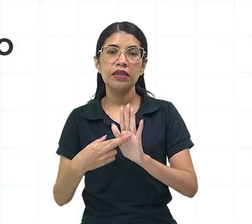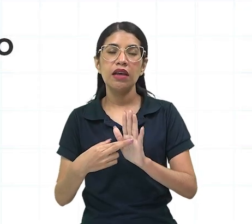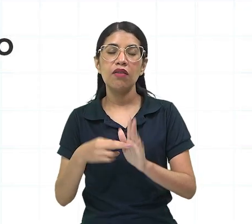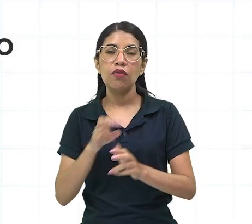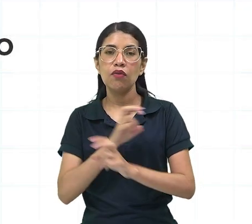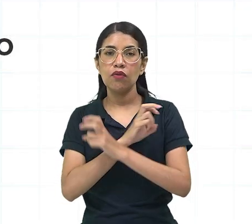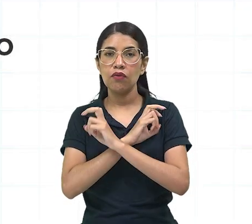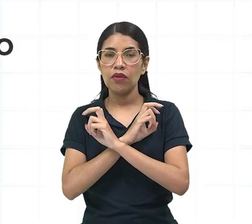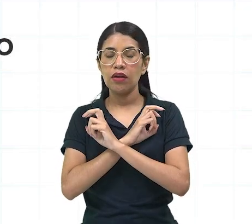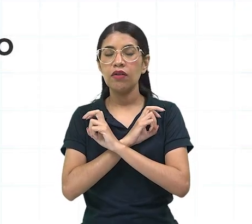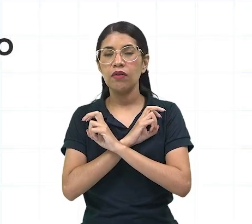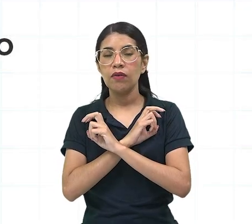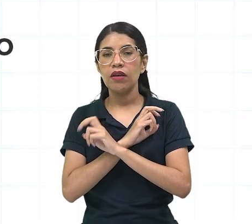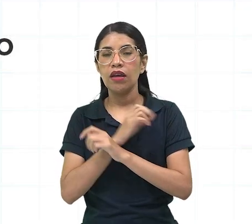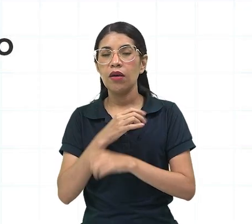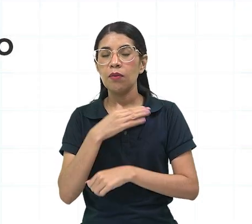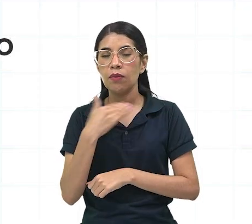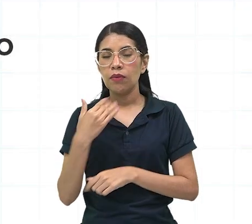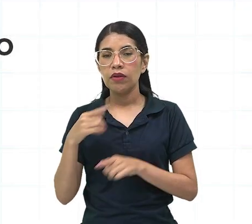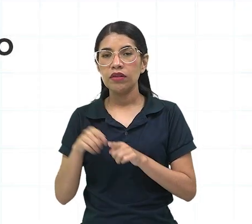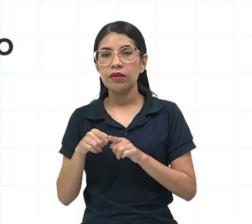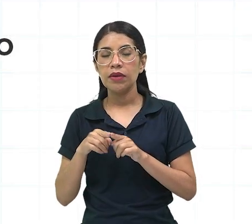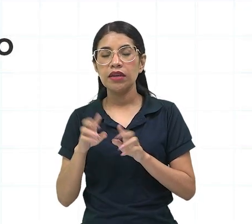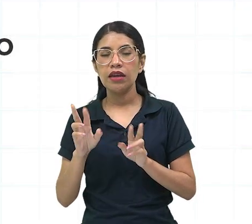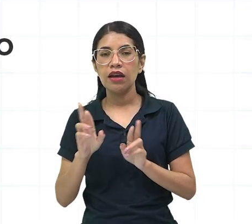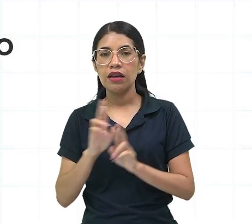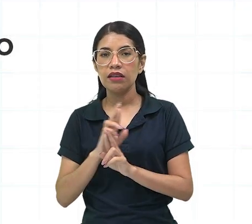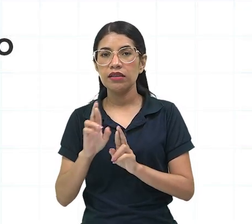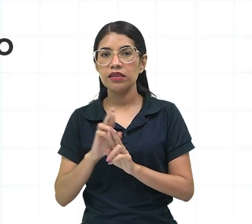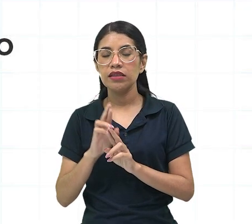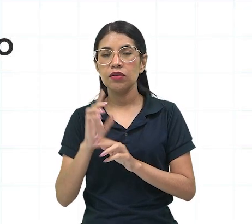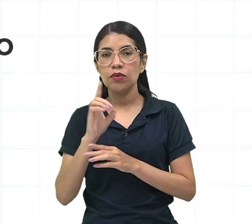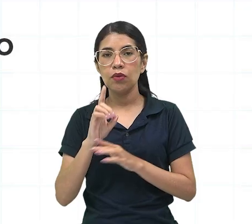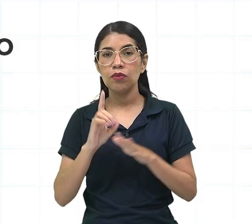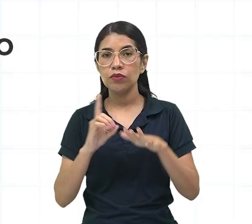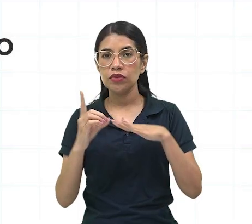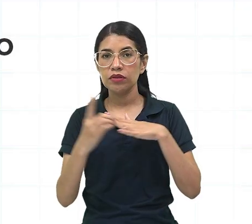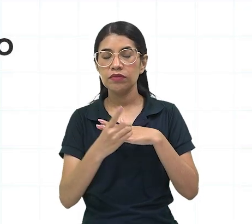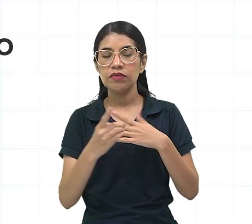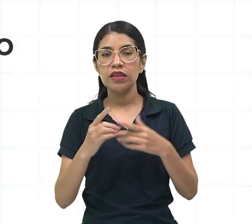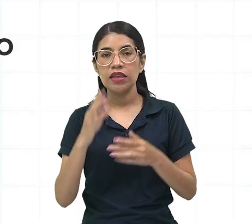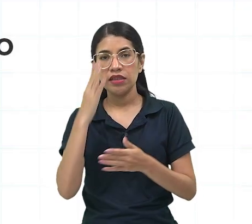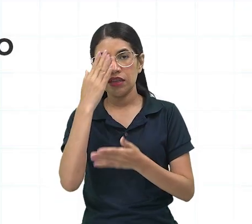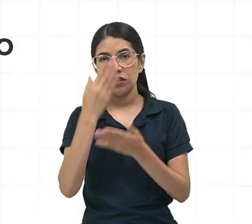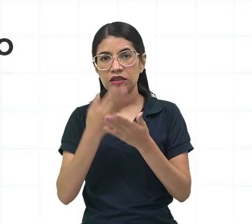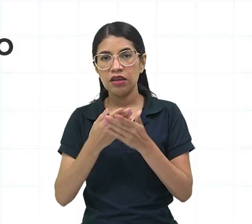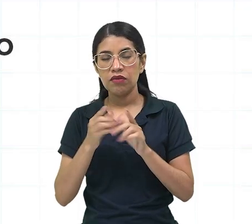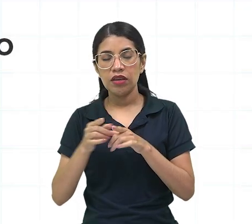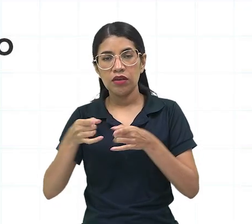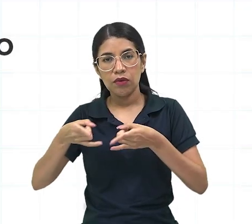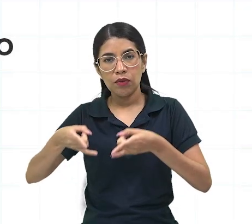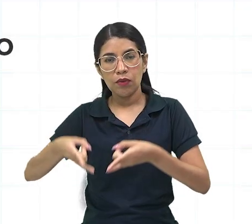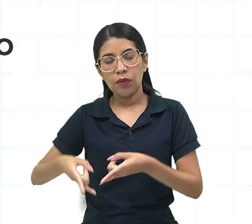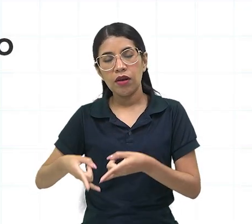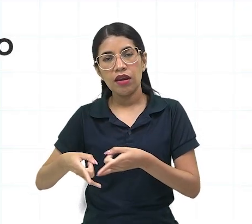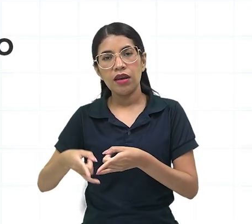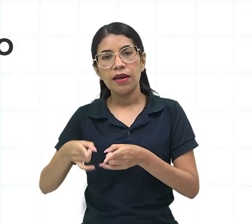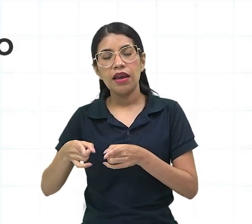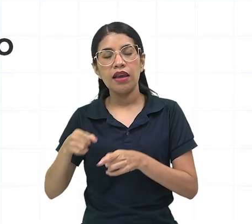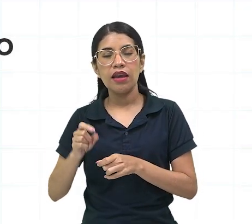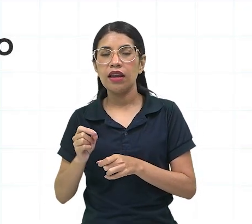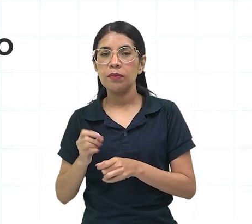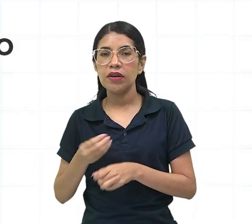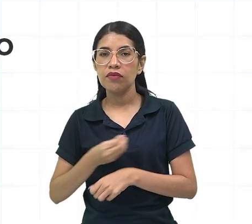e a ponta representava a sua ligação com Deus. Os egípcios acreditavam que o túmulo era uma fortaleza